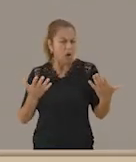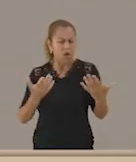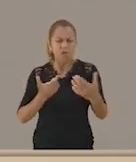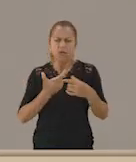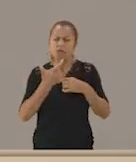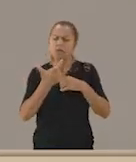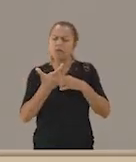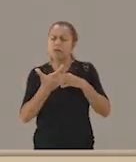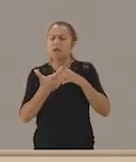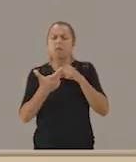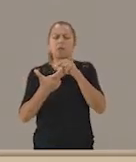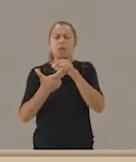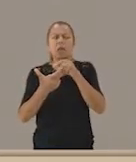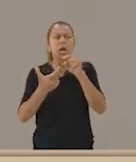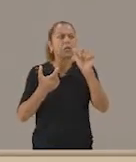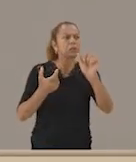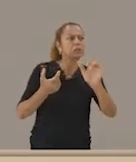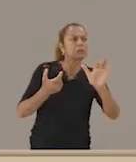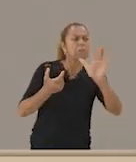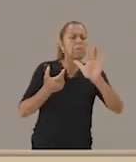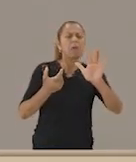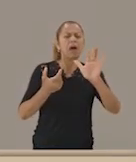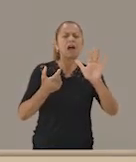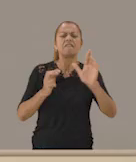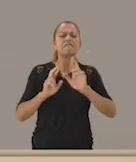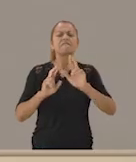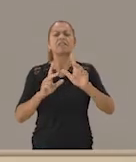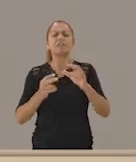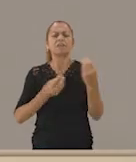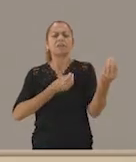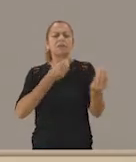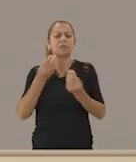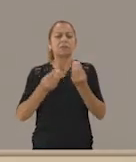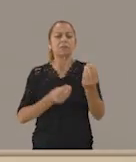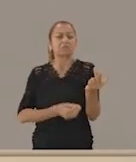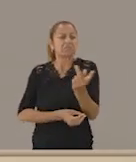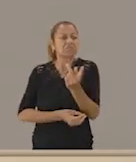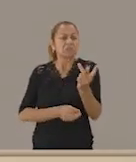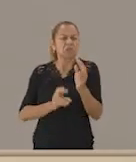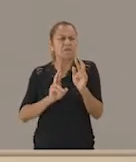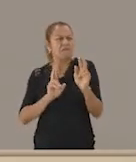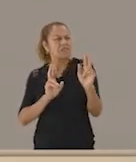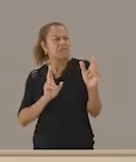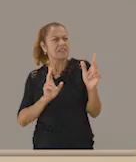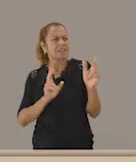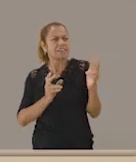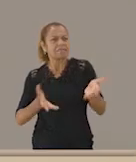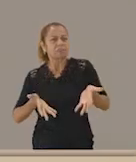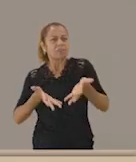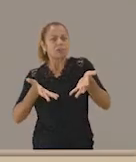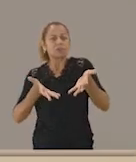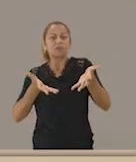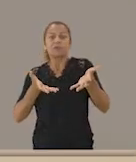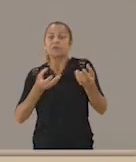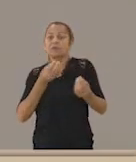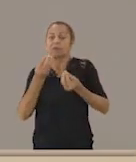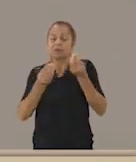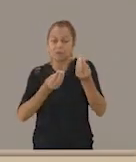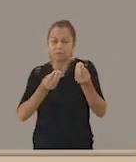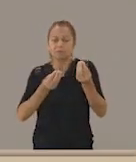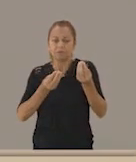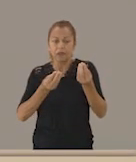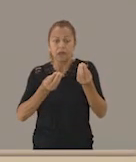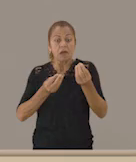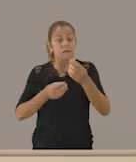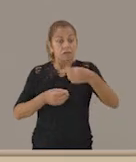de imagens entre elas? O que pode ter motivado essas diferenças entre os veículos? Envie sua resposta